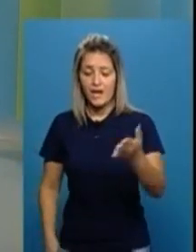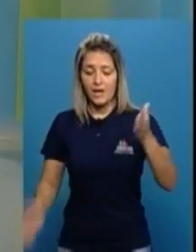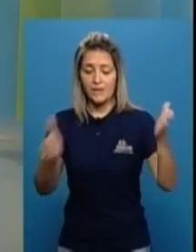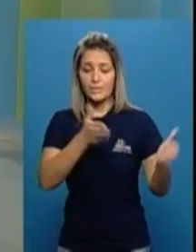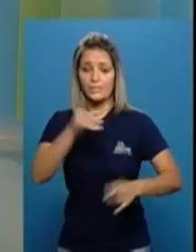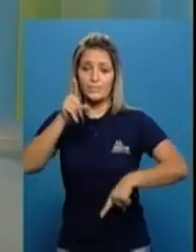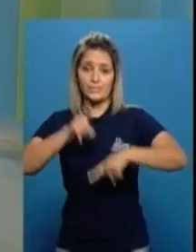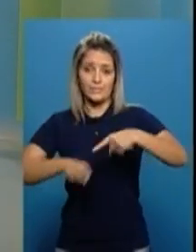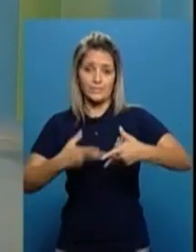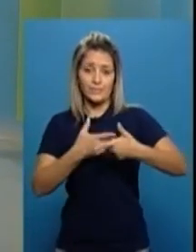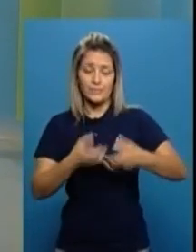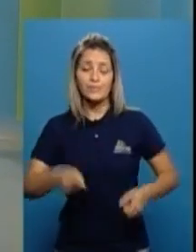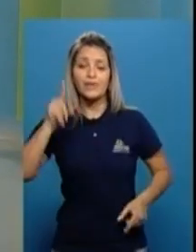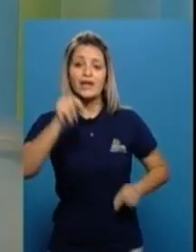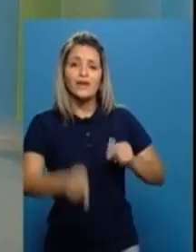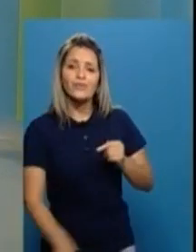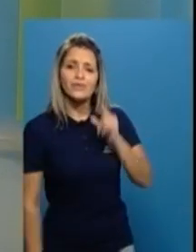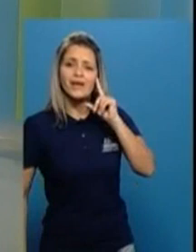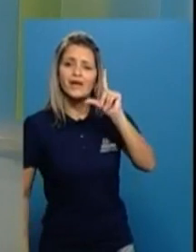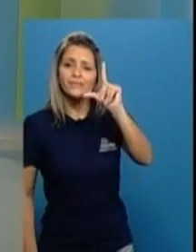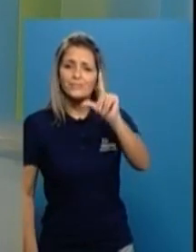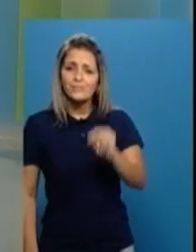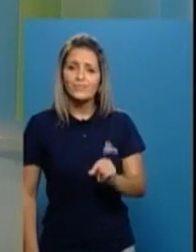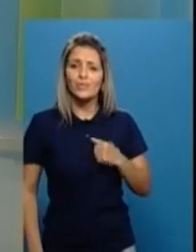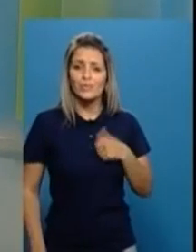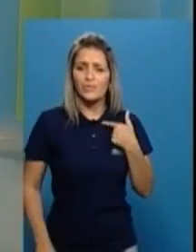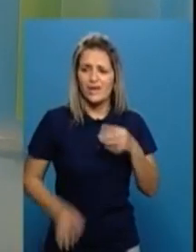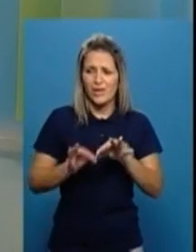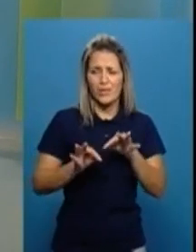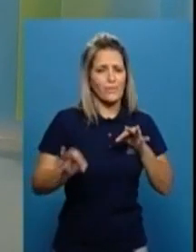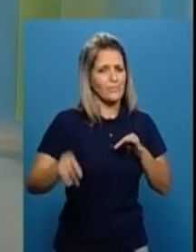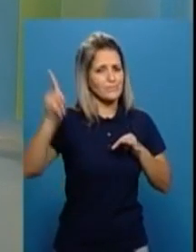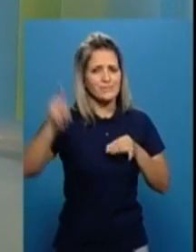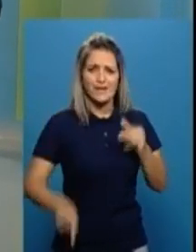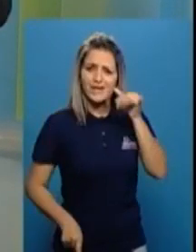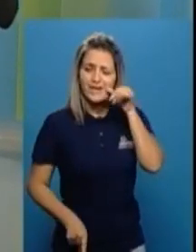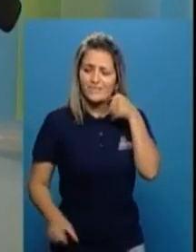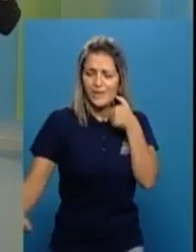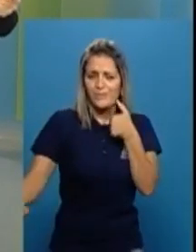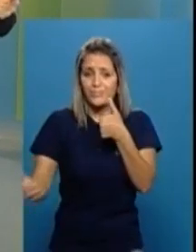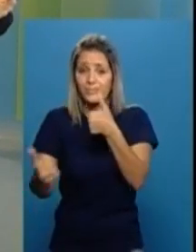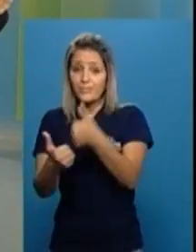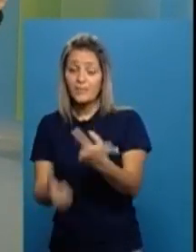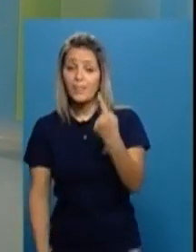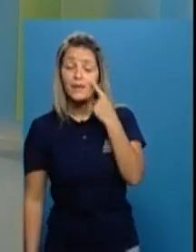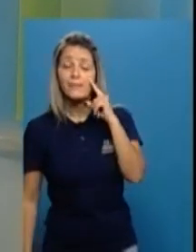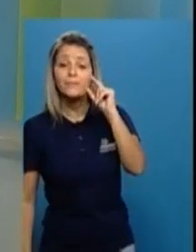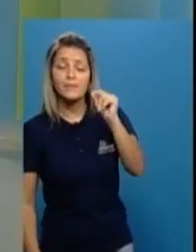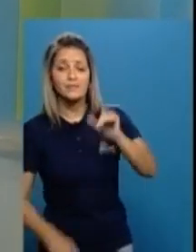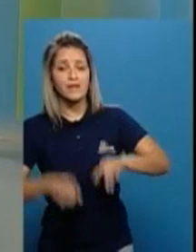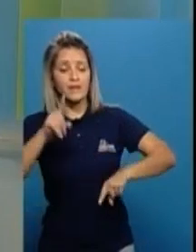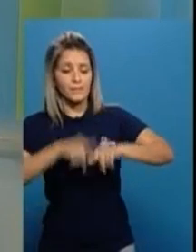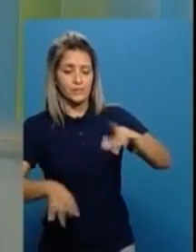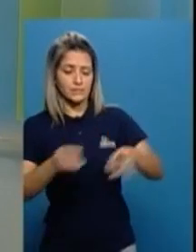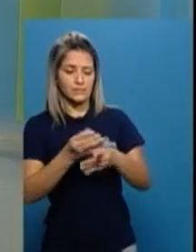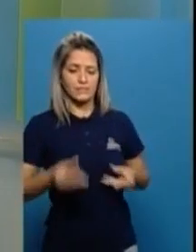um princípio da mínima distância. Então nós temos que lembrar que o transporte